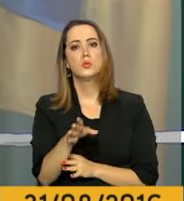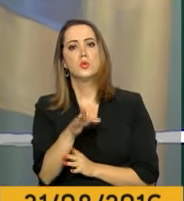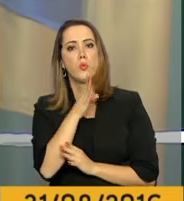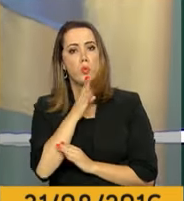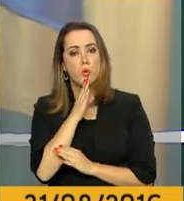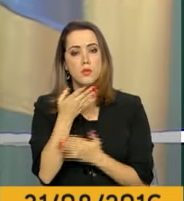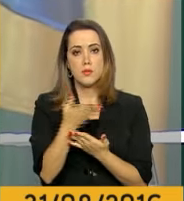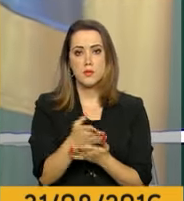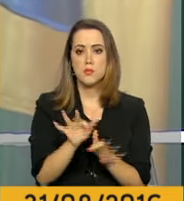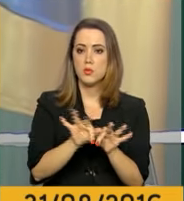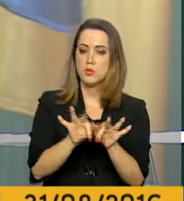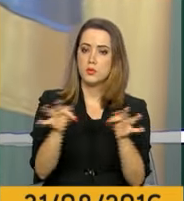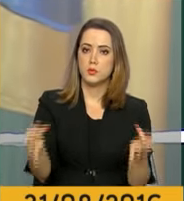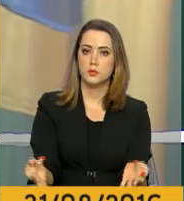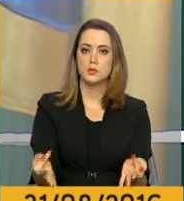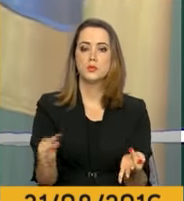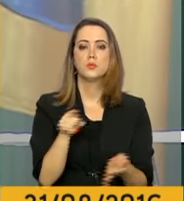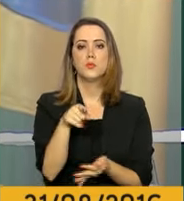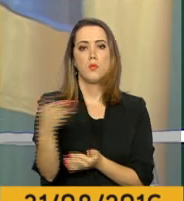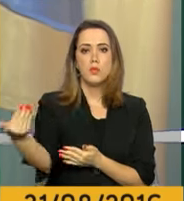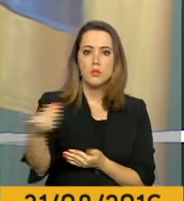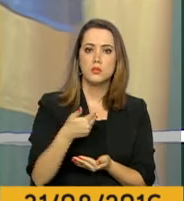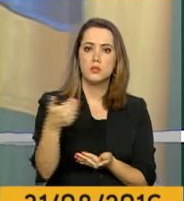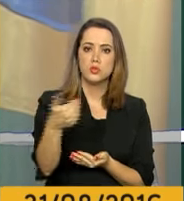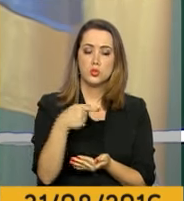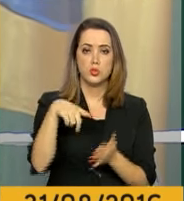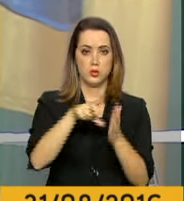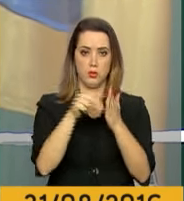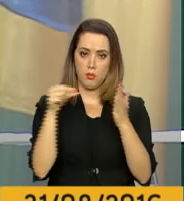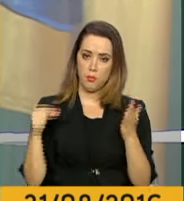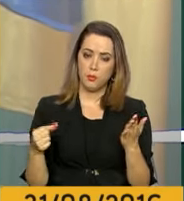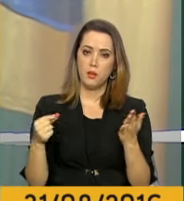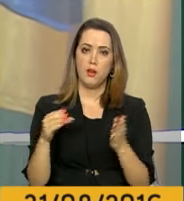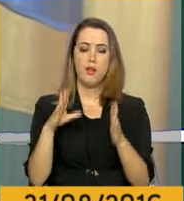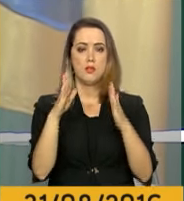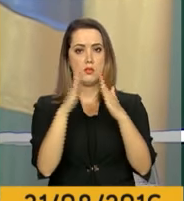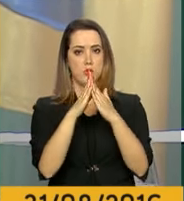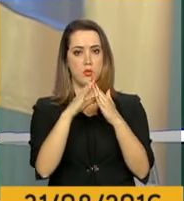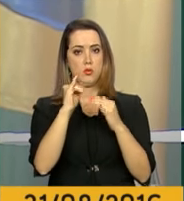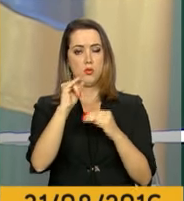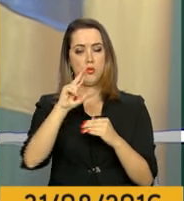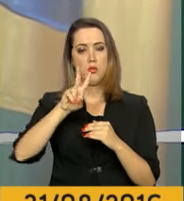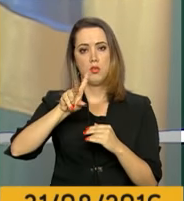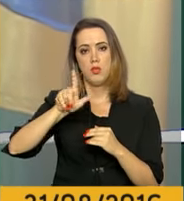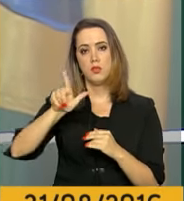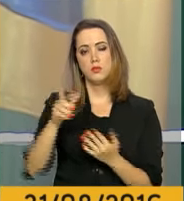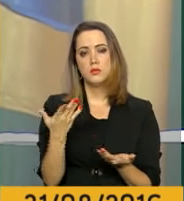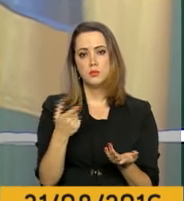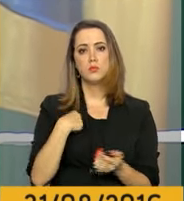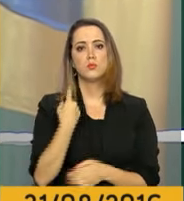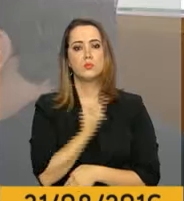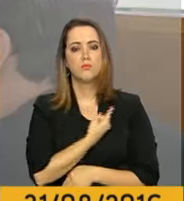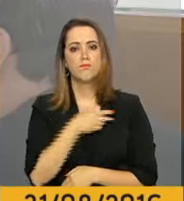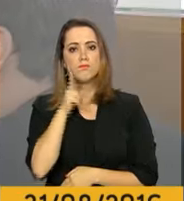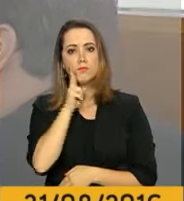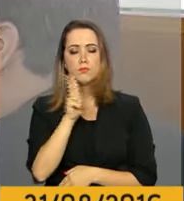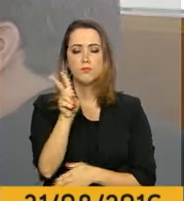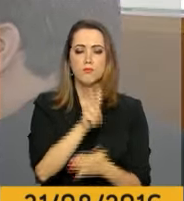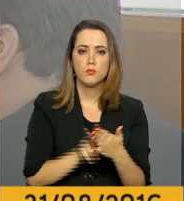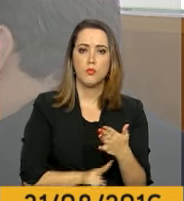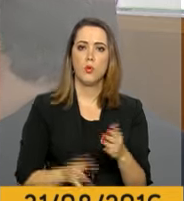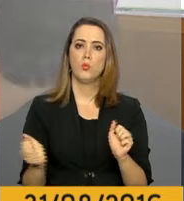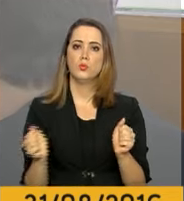desburocratizantes, eu sugiro que isto seja trazido aqui para o Palácio, para a Casa Civil, possivelmente, Nós vamos aquilatando, avaliando